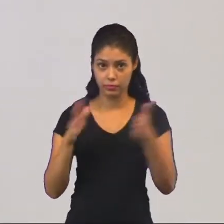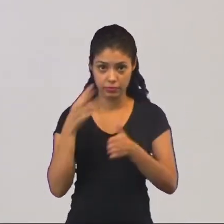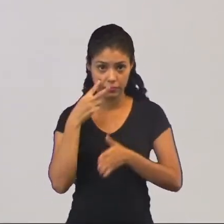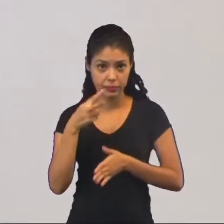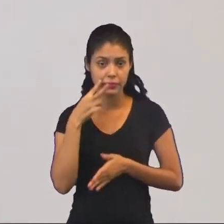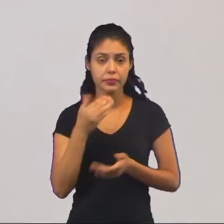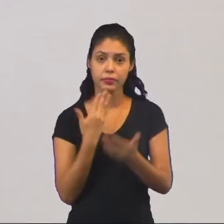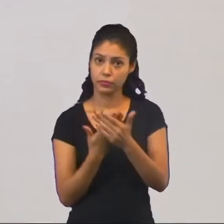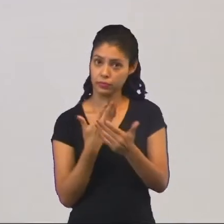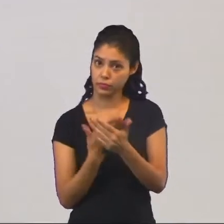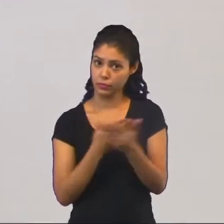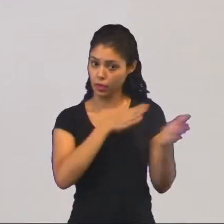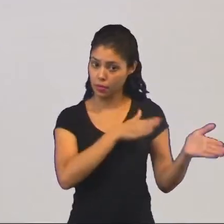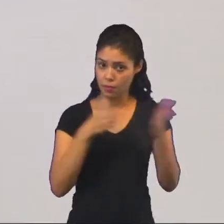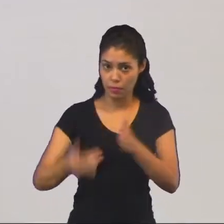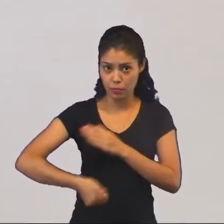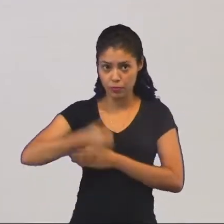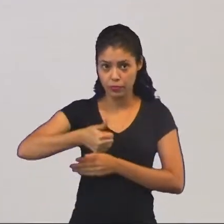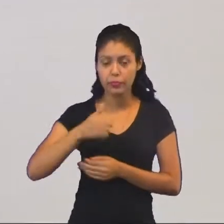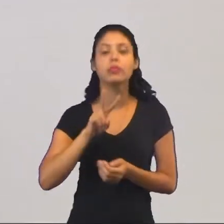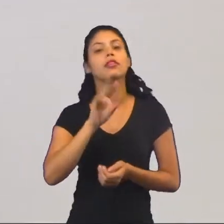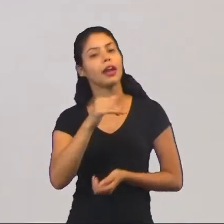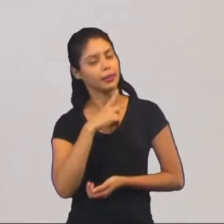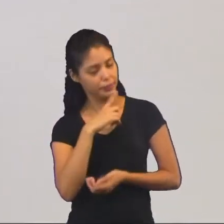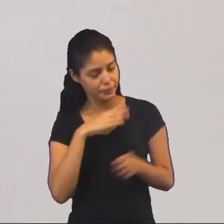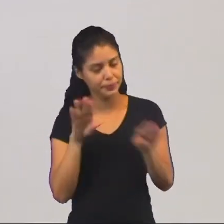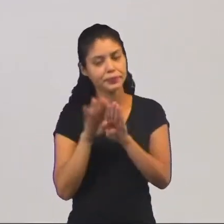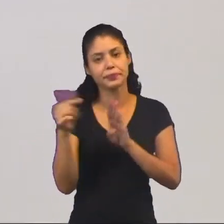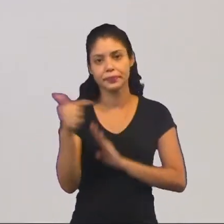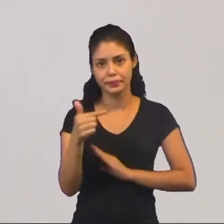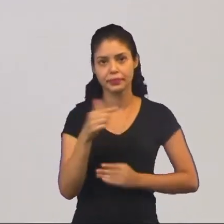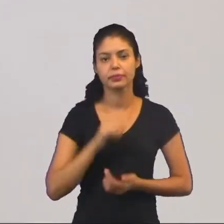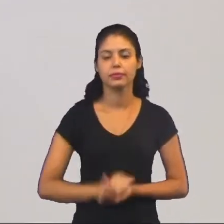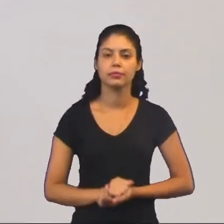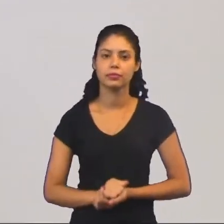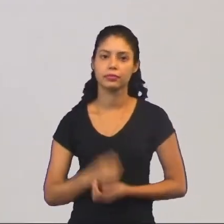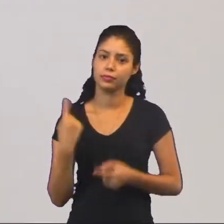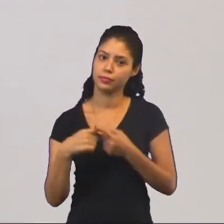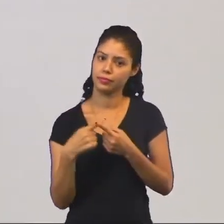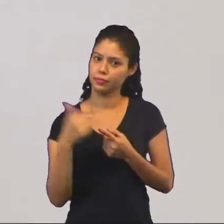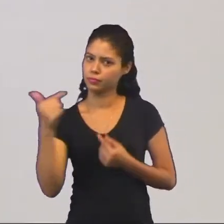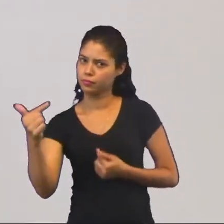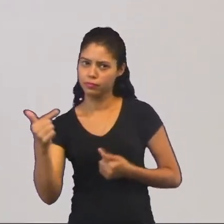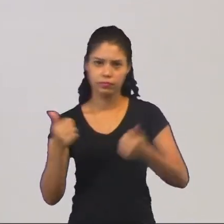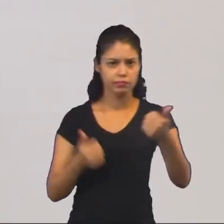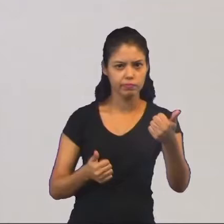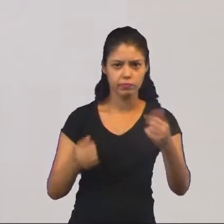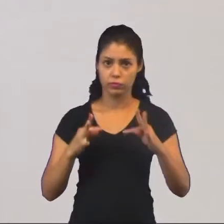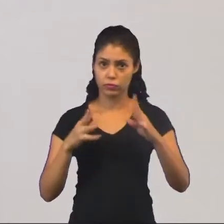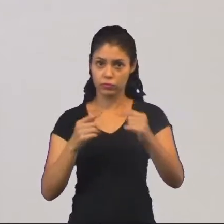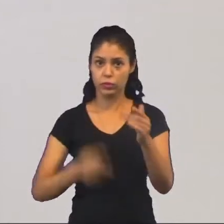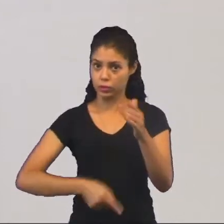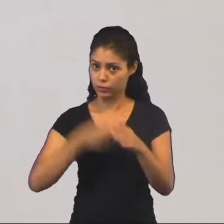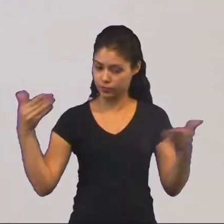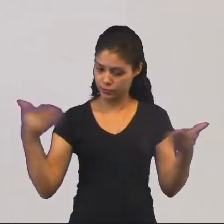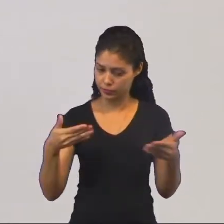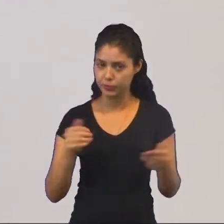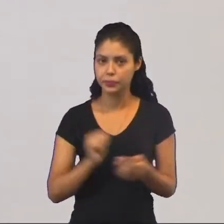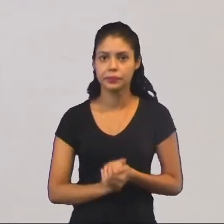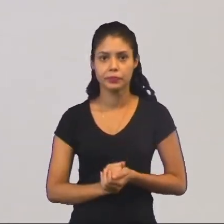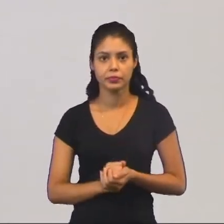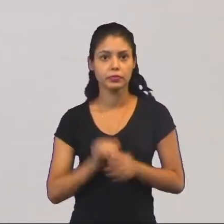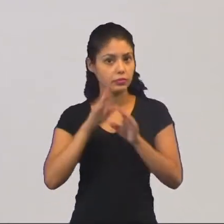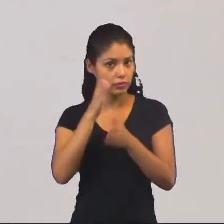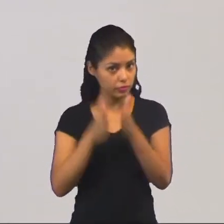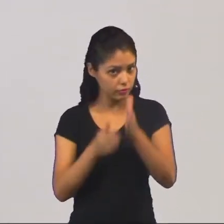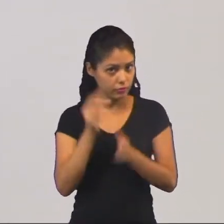ver o estudo parte 1, mas também vai ter a parte 2, tá? Porque não dá tudo no primeiro momento. Então,